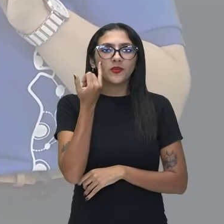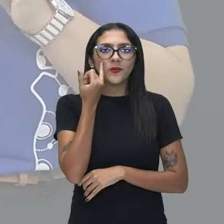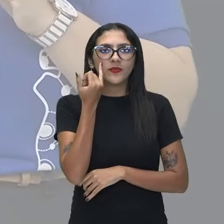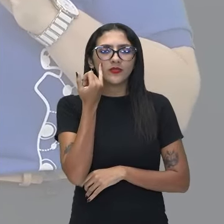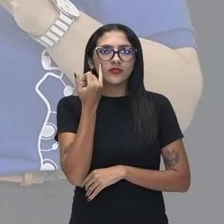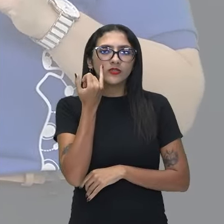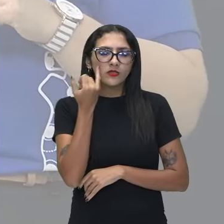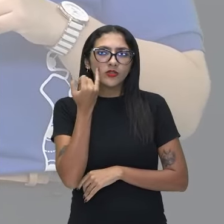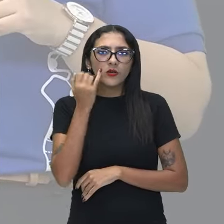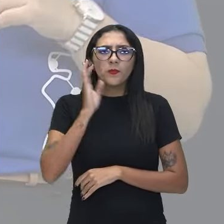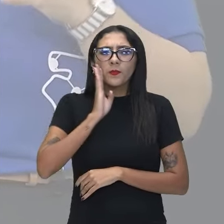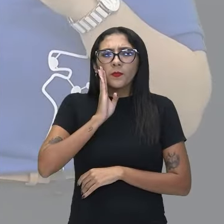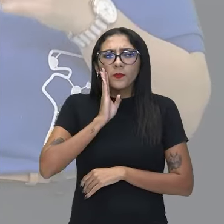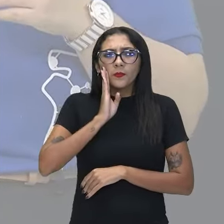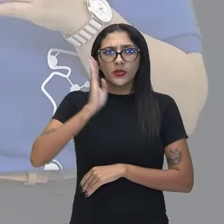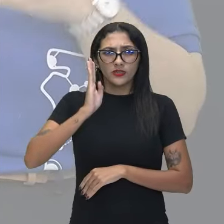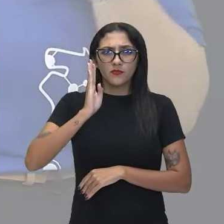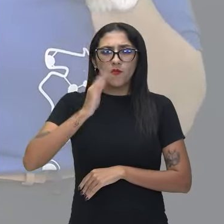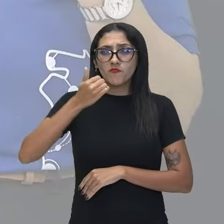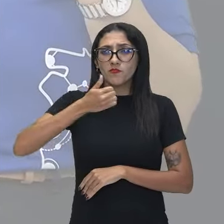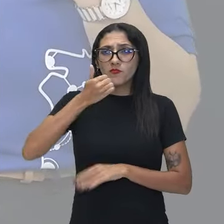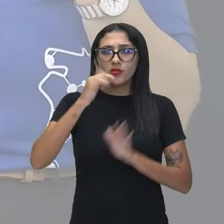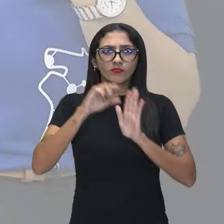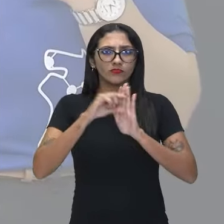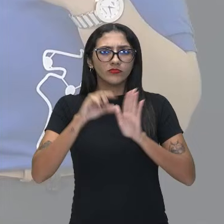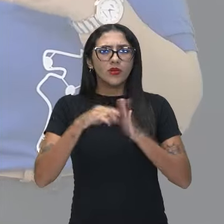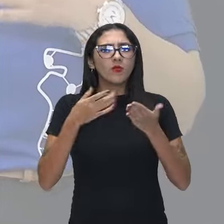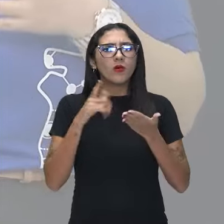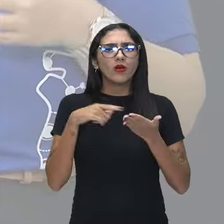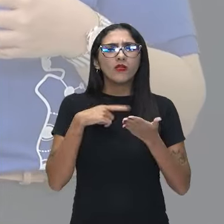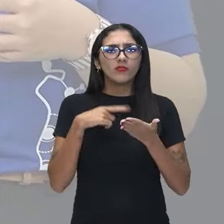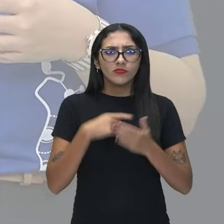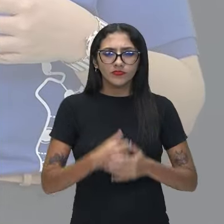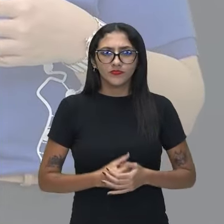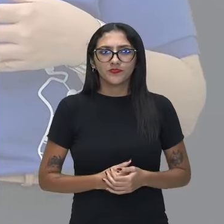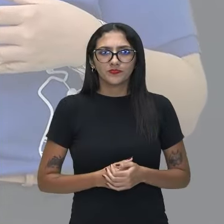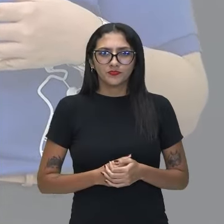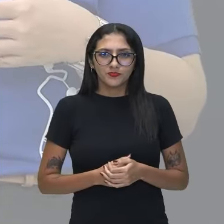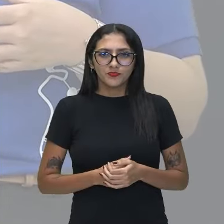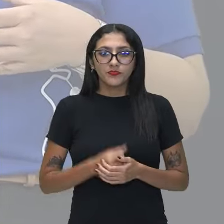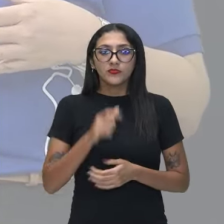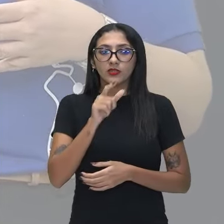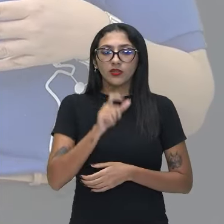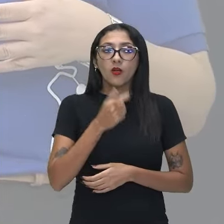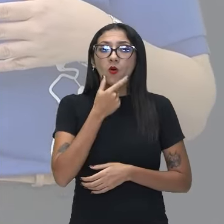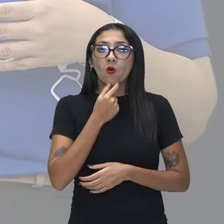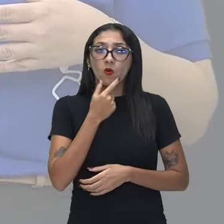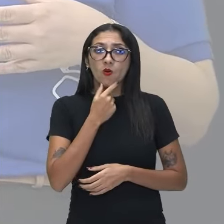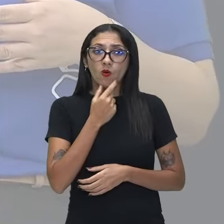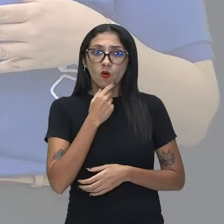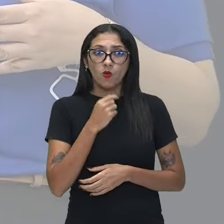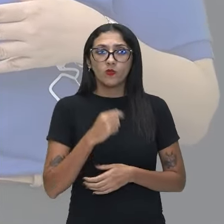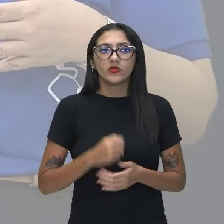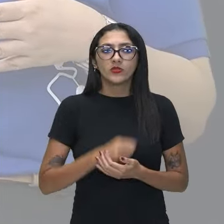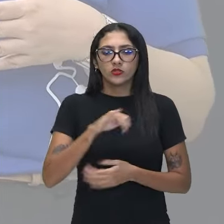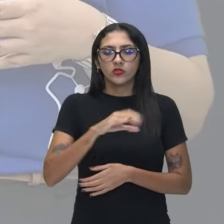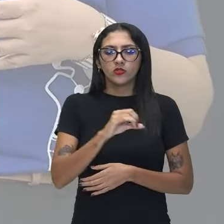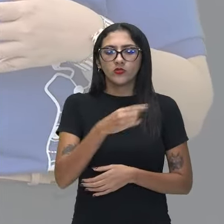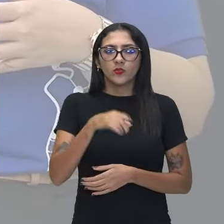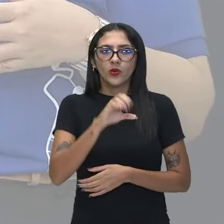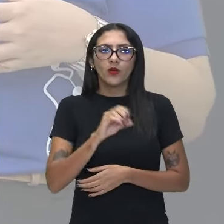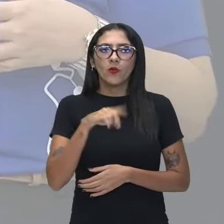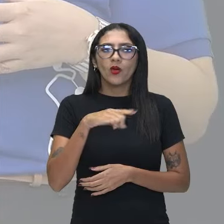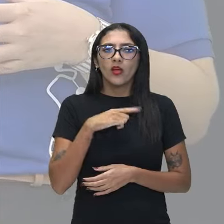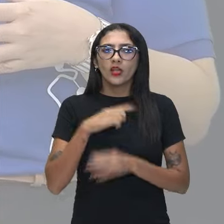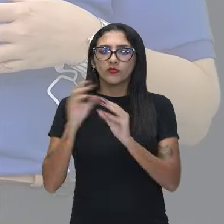da minha informação principal. Qual que é neste texto? Dom João transferiu a corte portuguesa